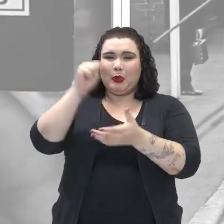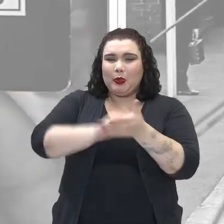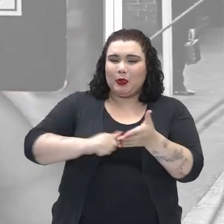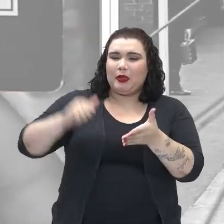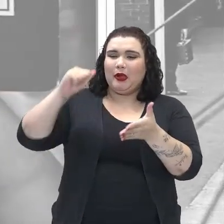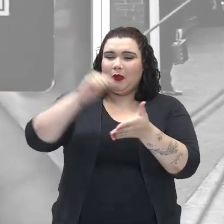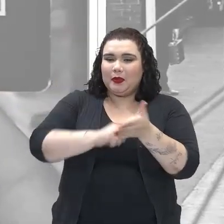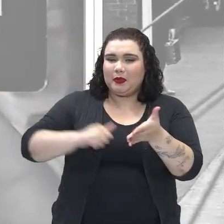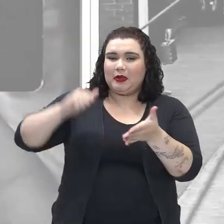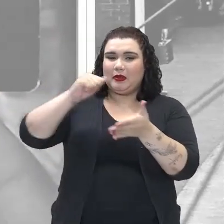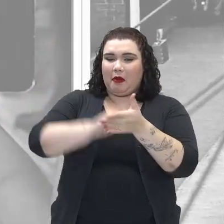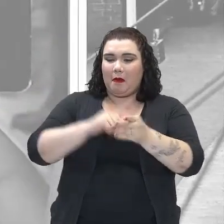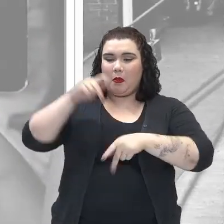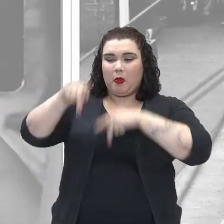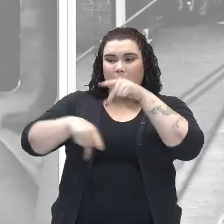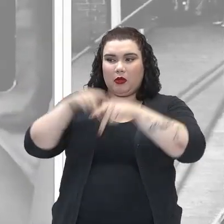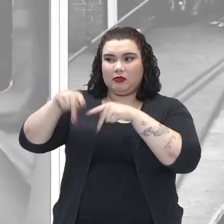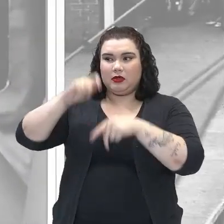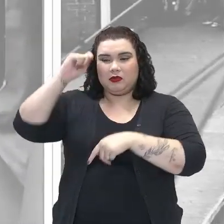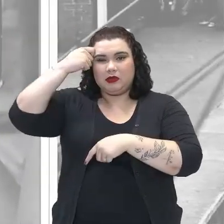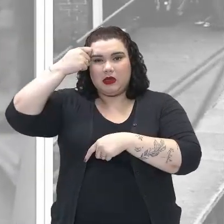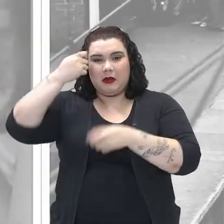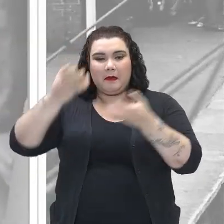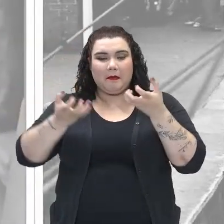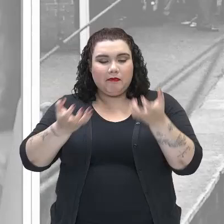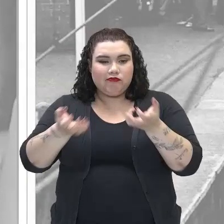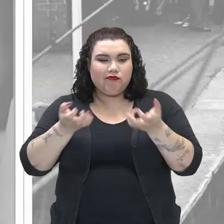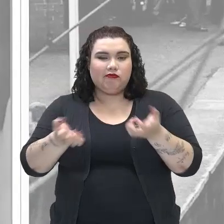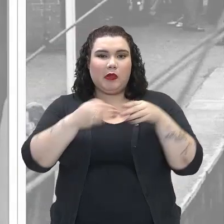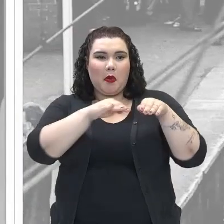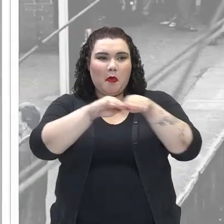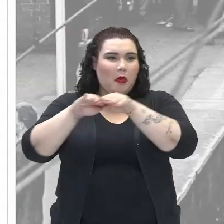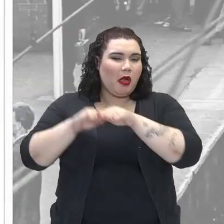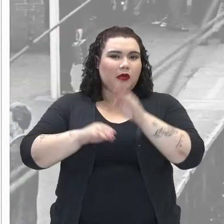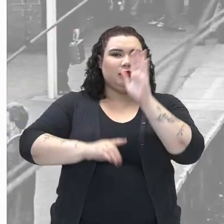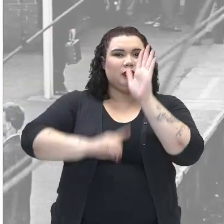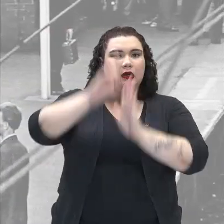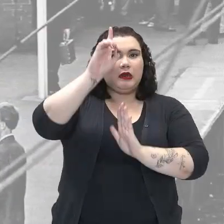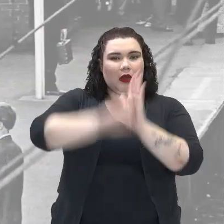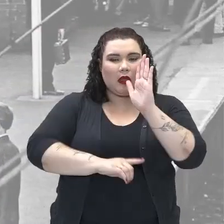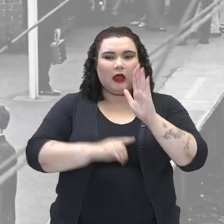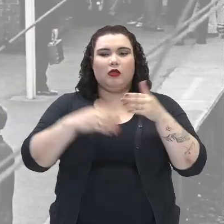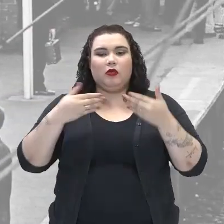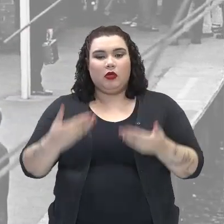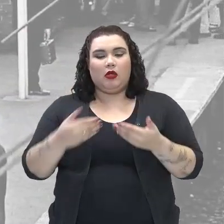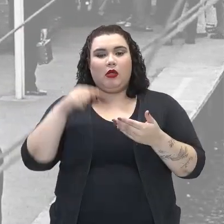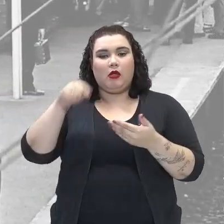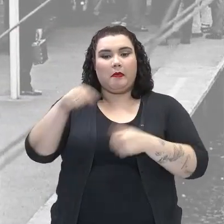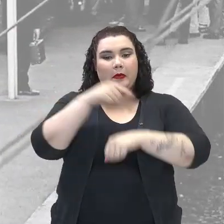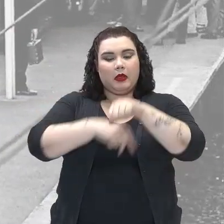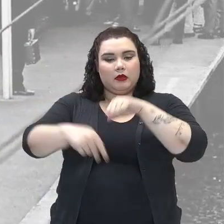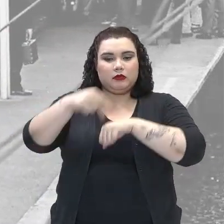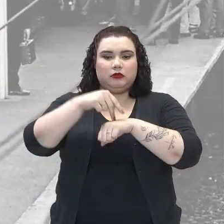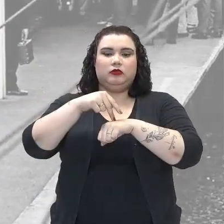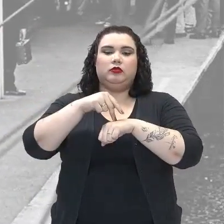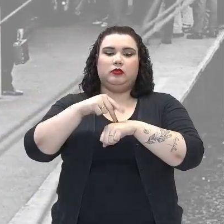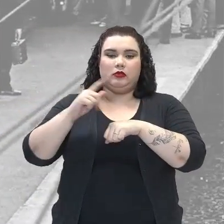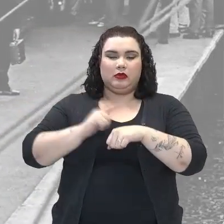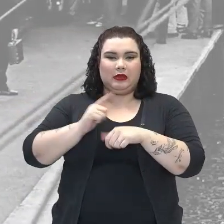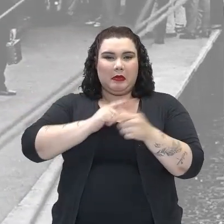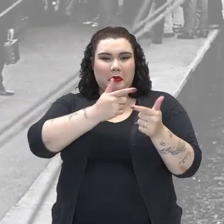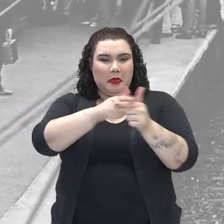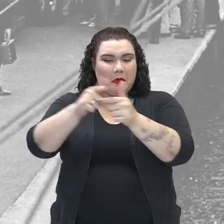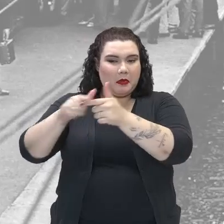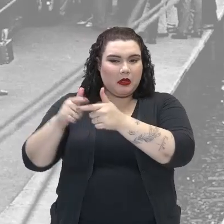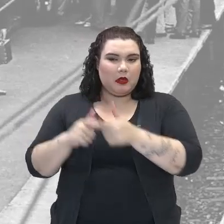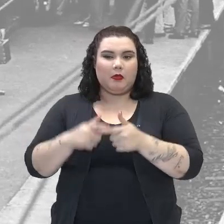da população negra pela igualdade de direitos, com massacres e prisões de líderes, a situação do país ficou bem complicada,